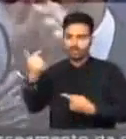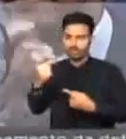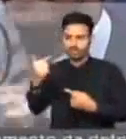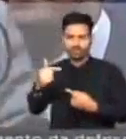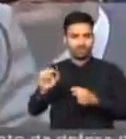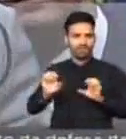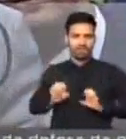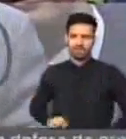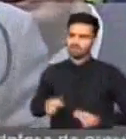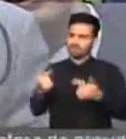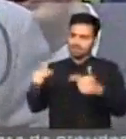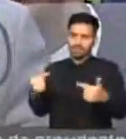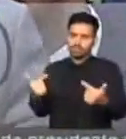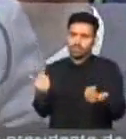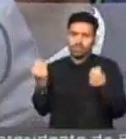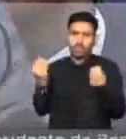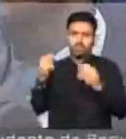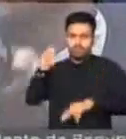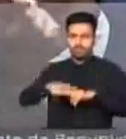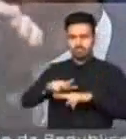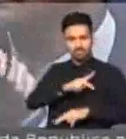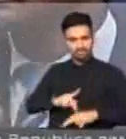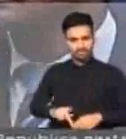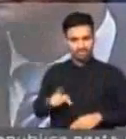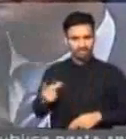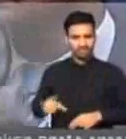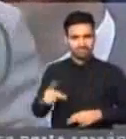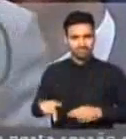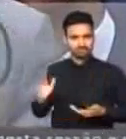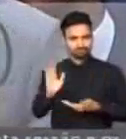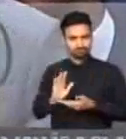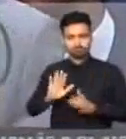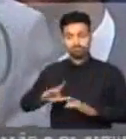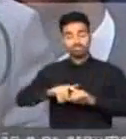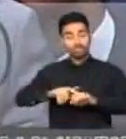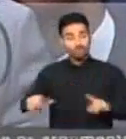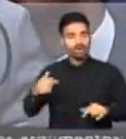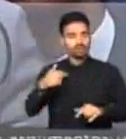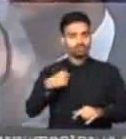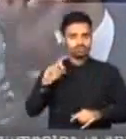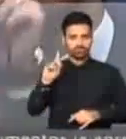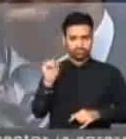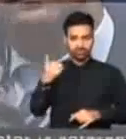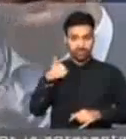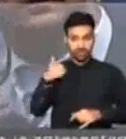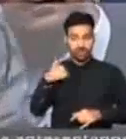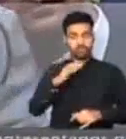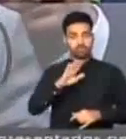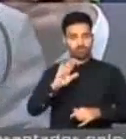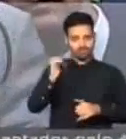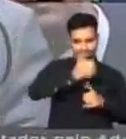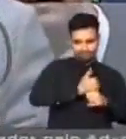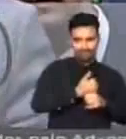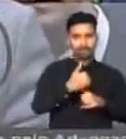e nem ética para estar aqui. Mas no dia que eu tomei posse, eu fiz um